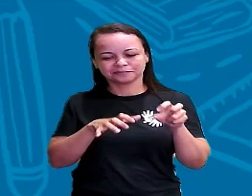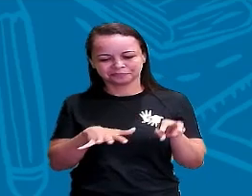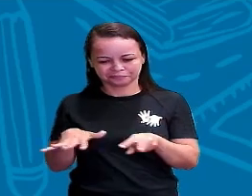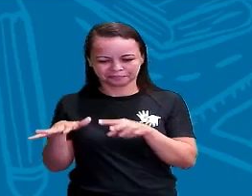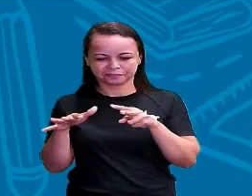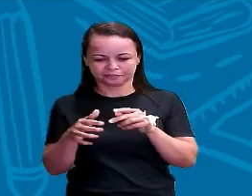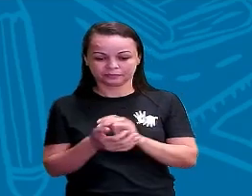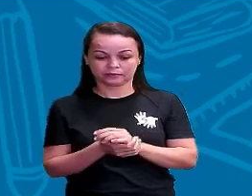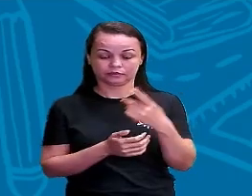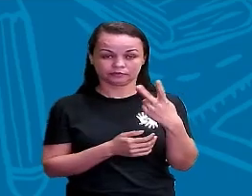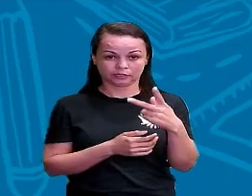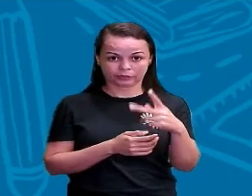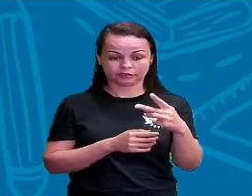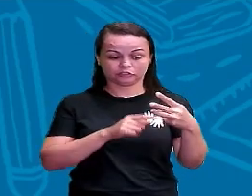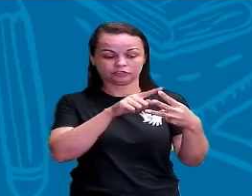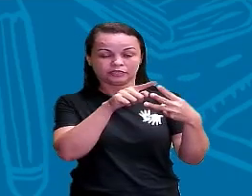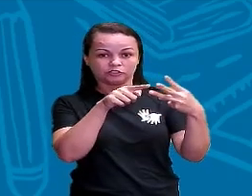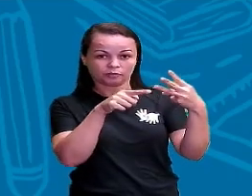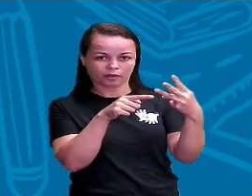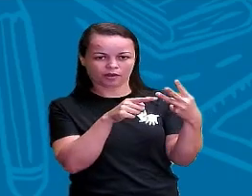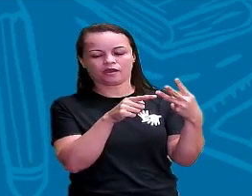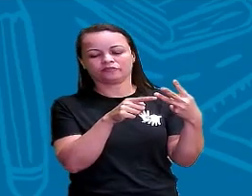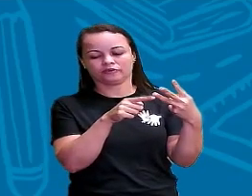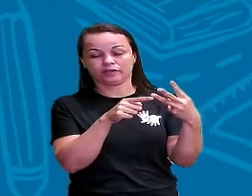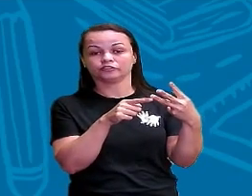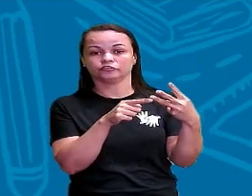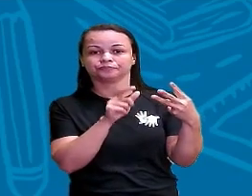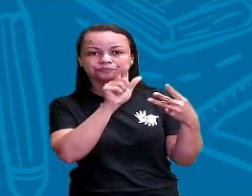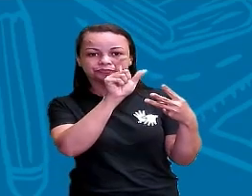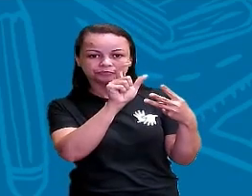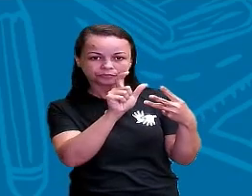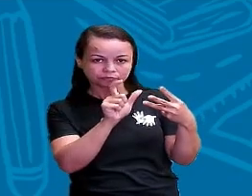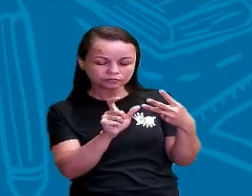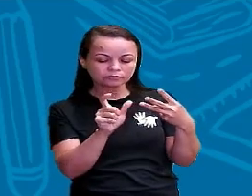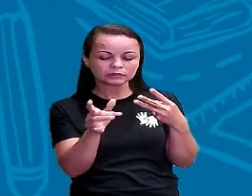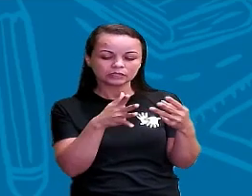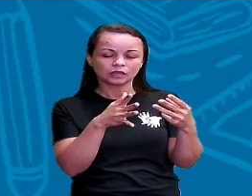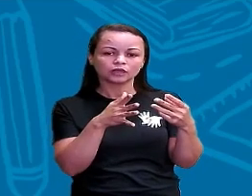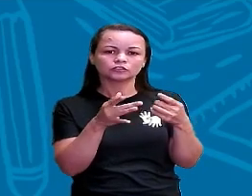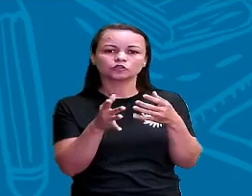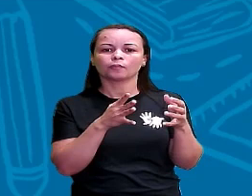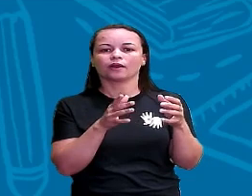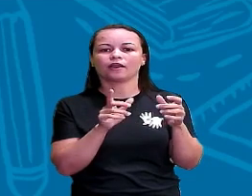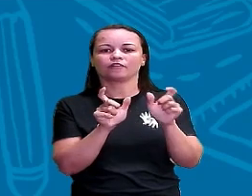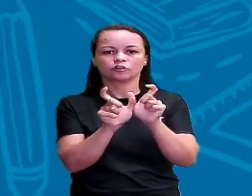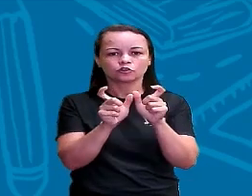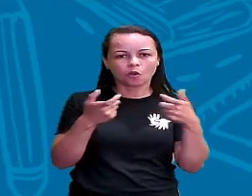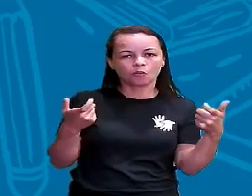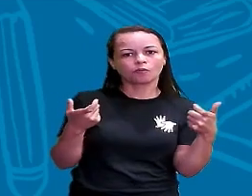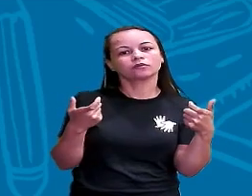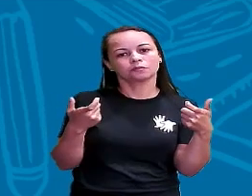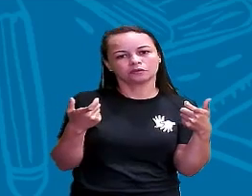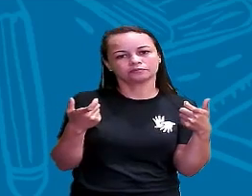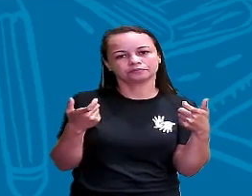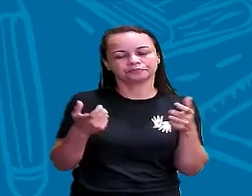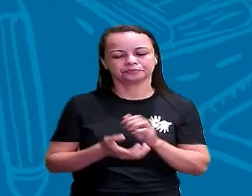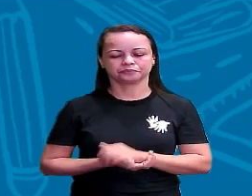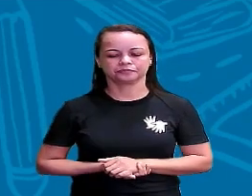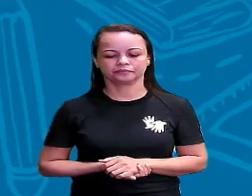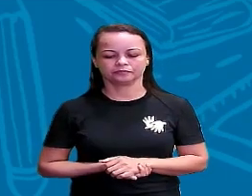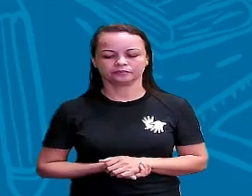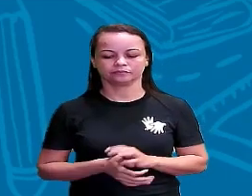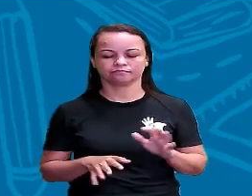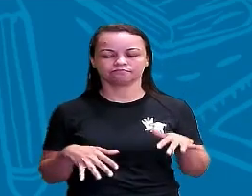Então, essas palavras aí, ó, grifadas, são palavras homônimas.